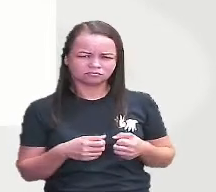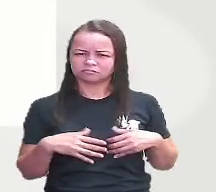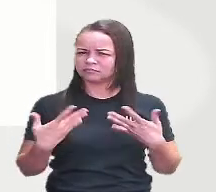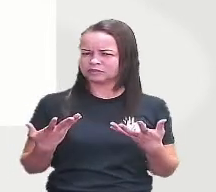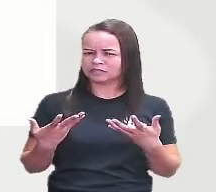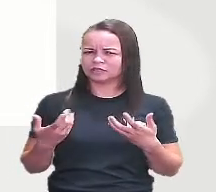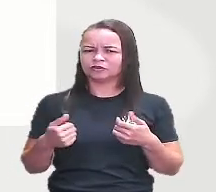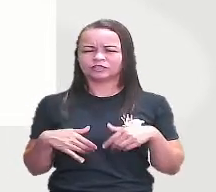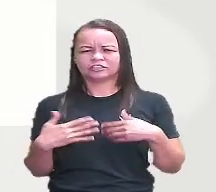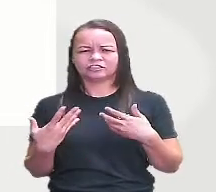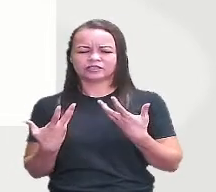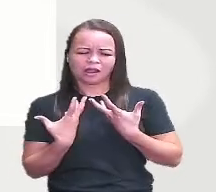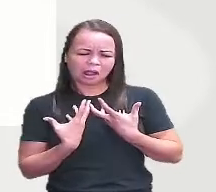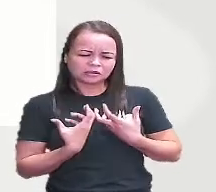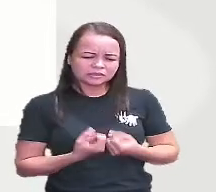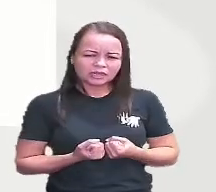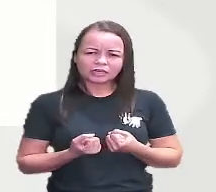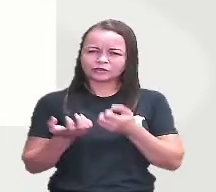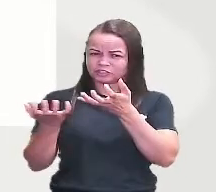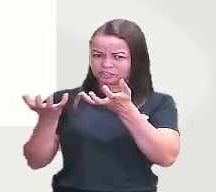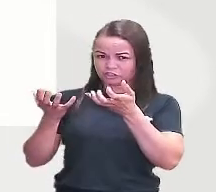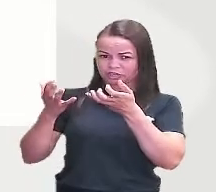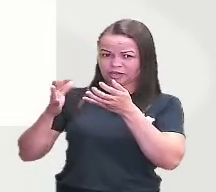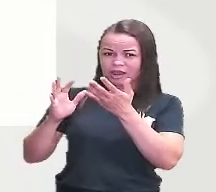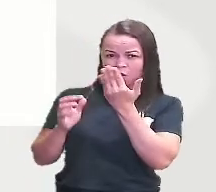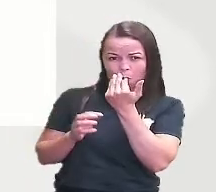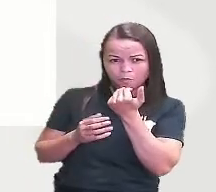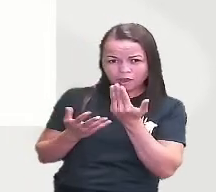que quando a gente está cansado, a gente quer comer?